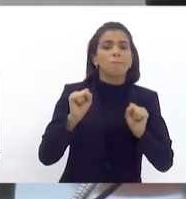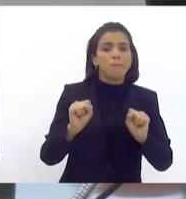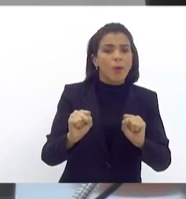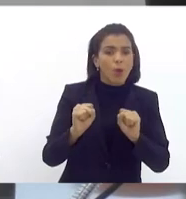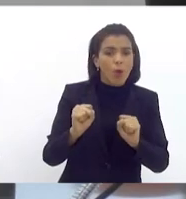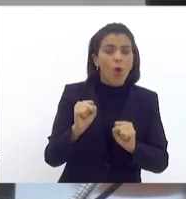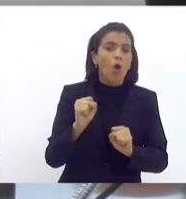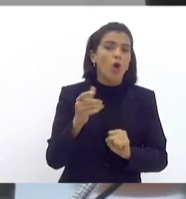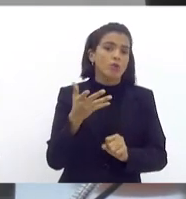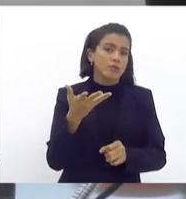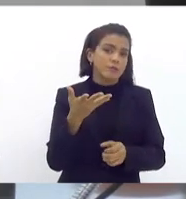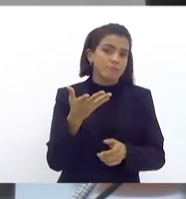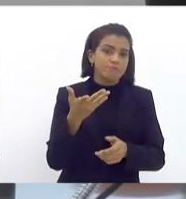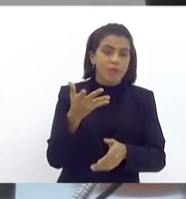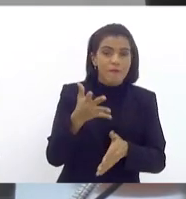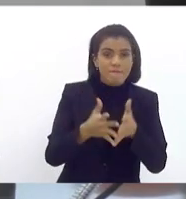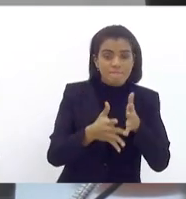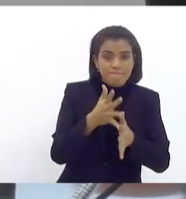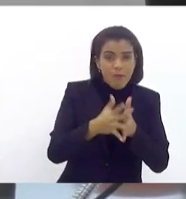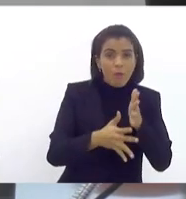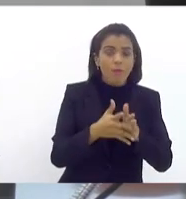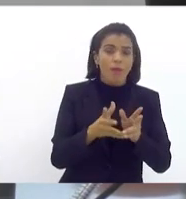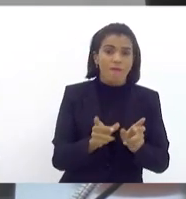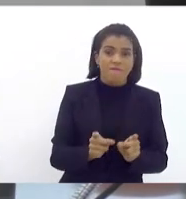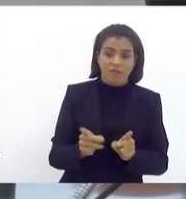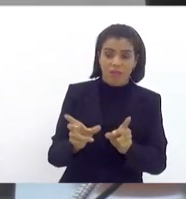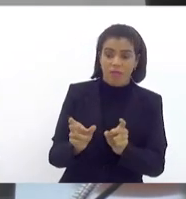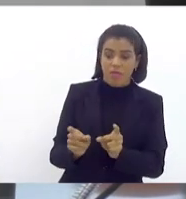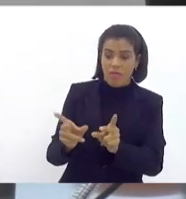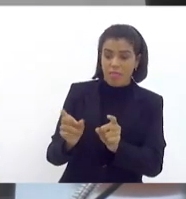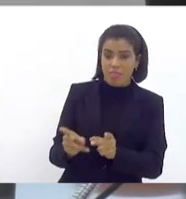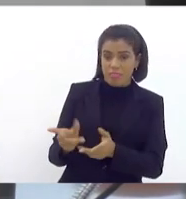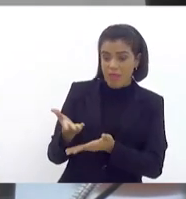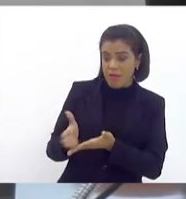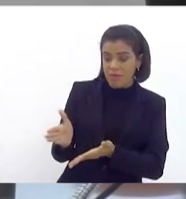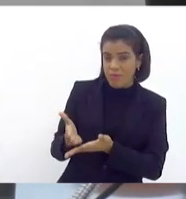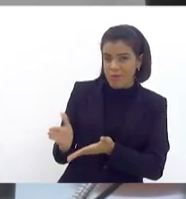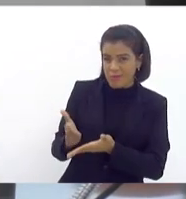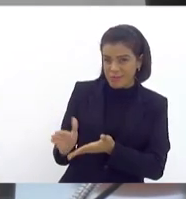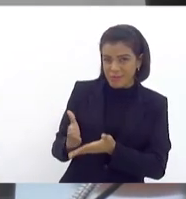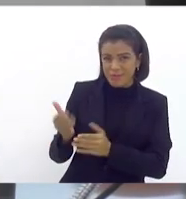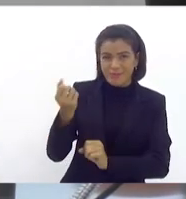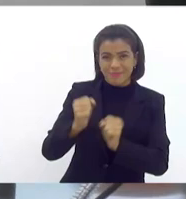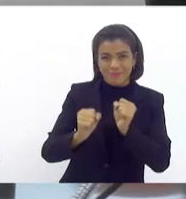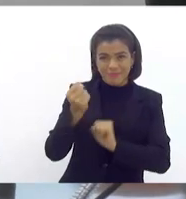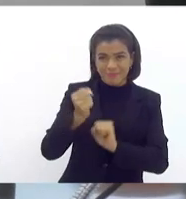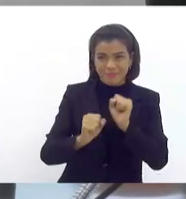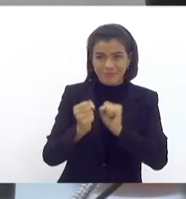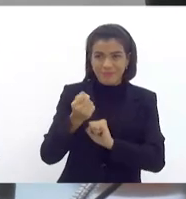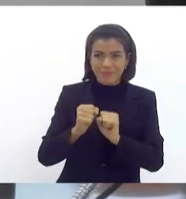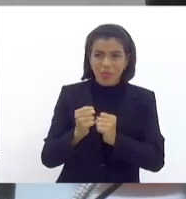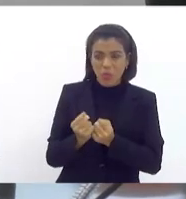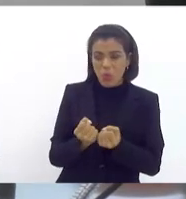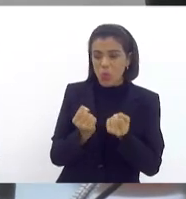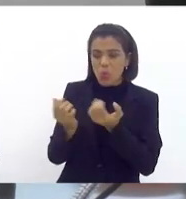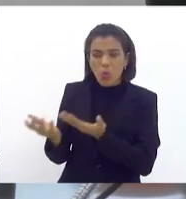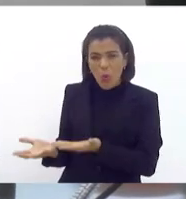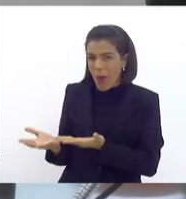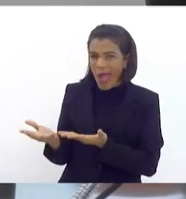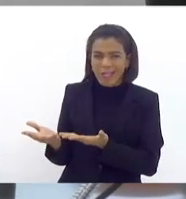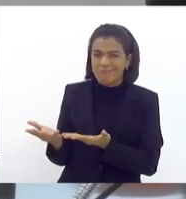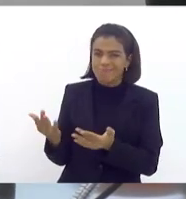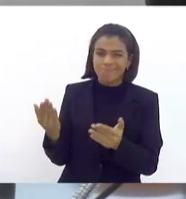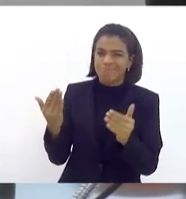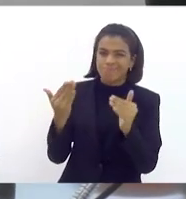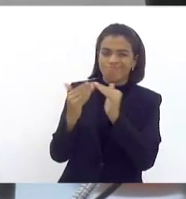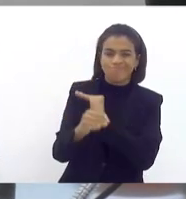auferir renda com a venda dos seus resíduos passarão a ser obrigados a doar. Isso, para mim, me parece de maneira inequívoca